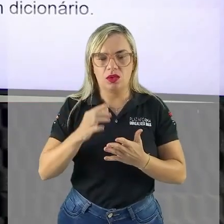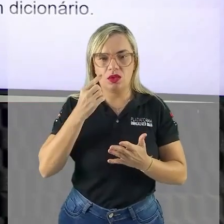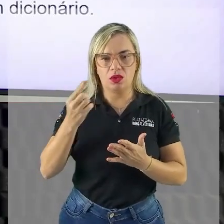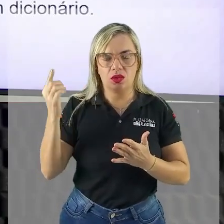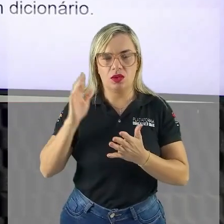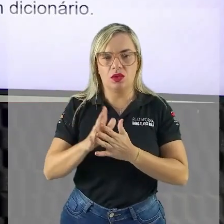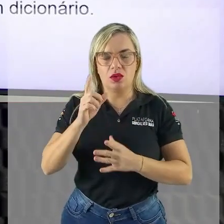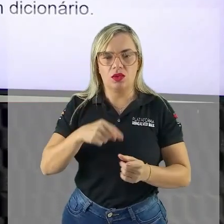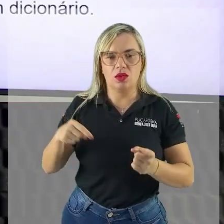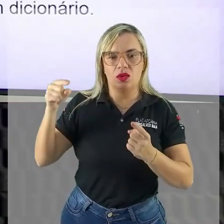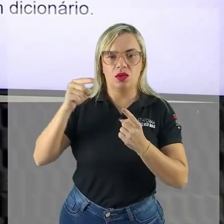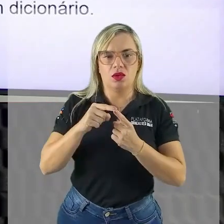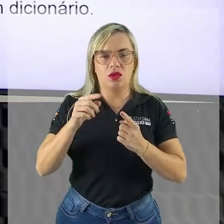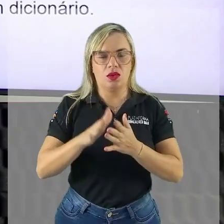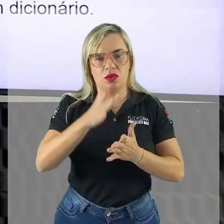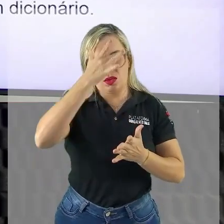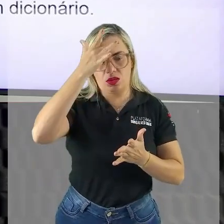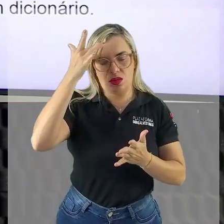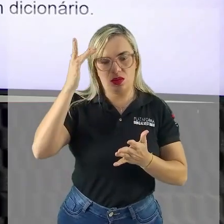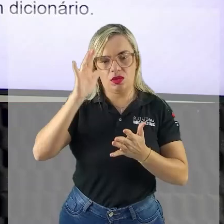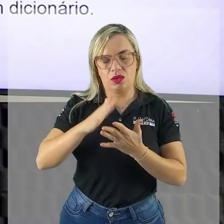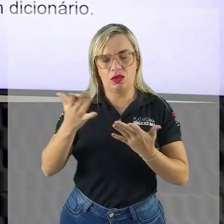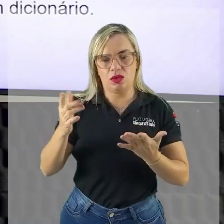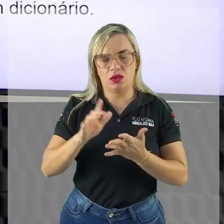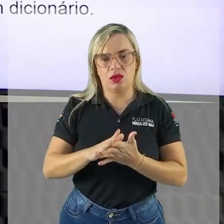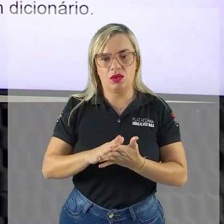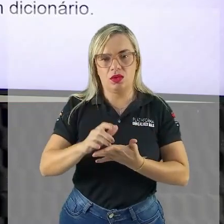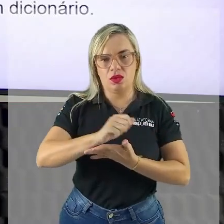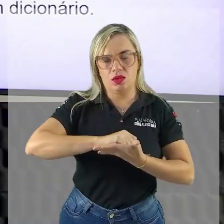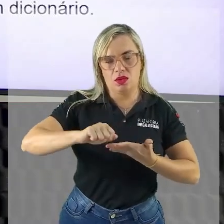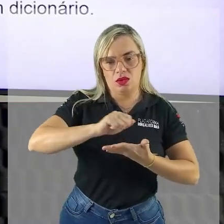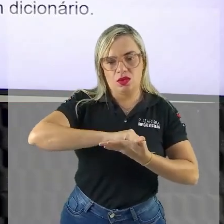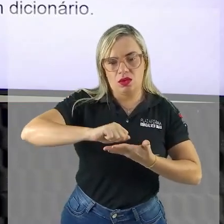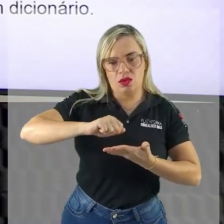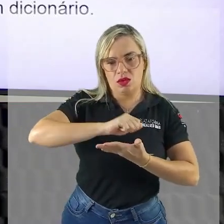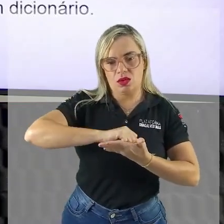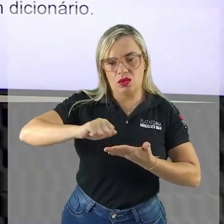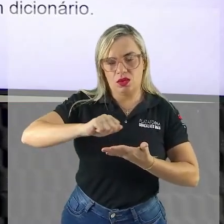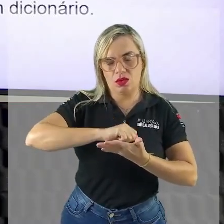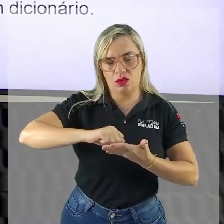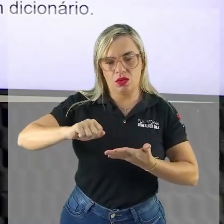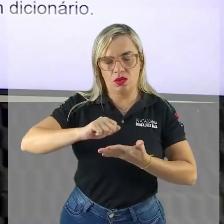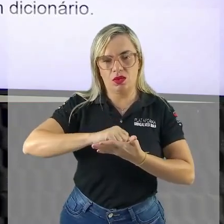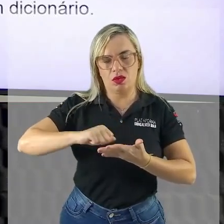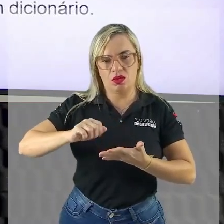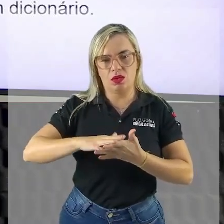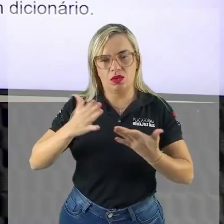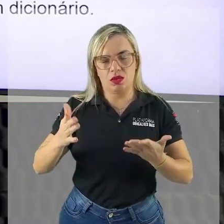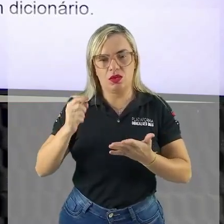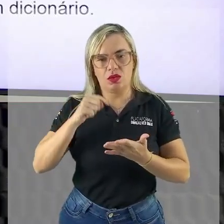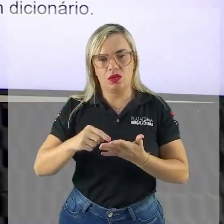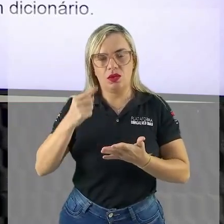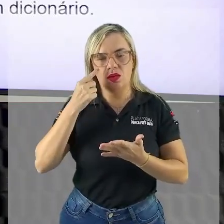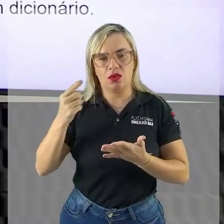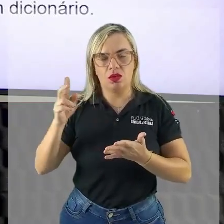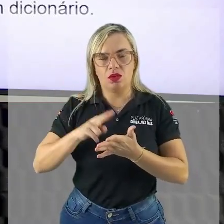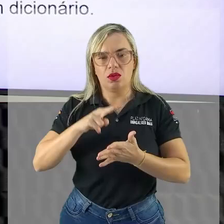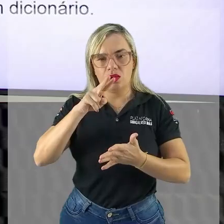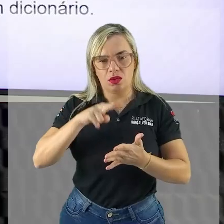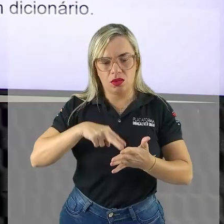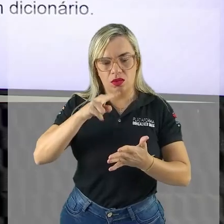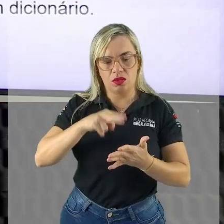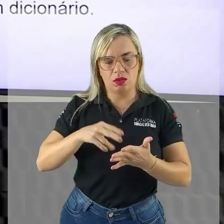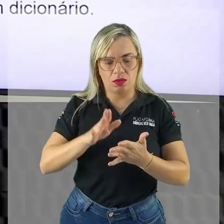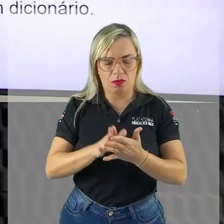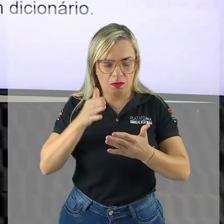da intenção do leitor, perdão, da intenção do escritor, tá? Aí isso tem que ficar claro para o leitor tem que